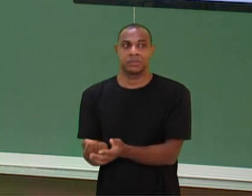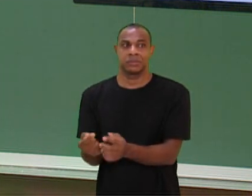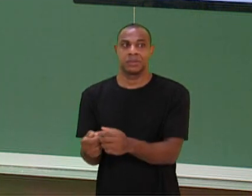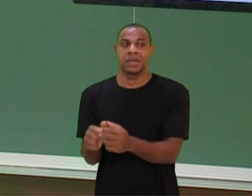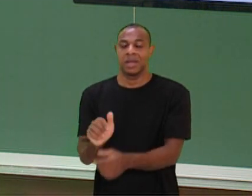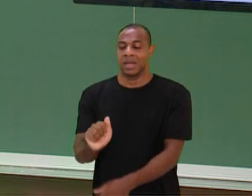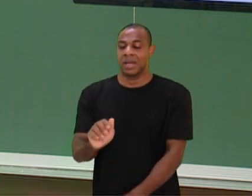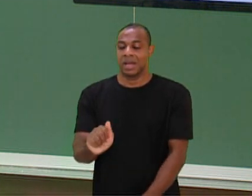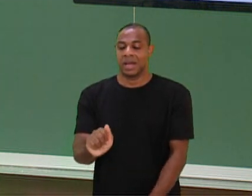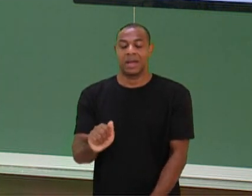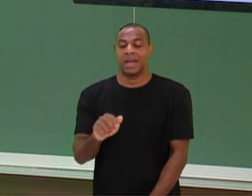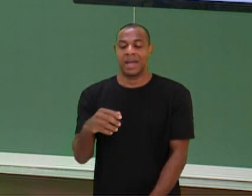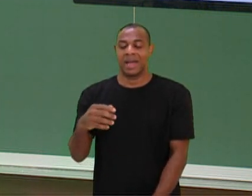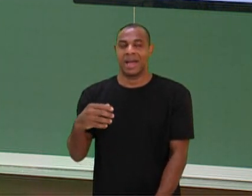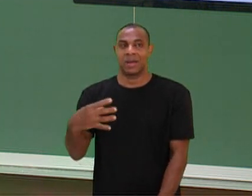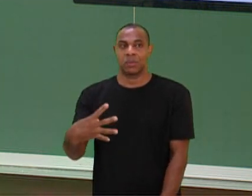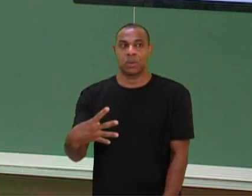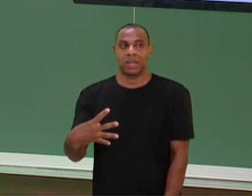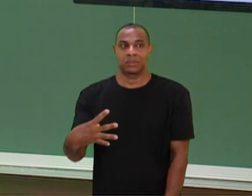inverte o segundo.